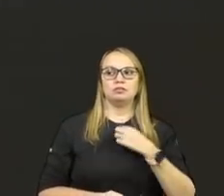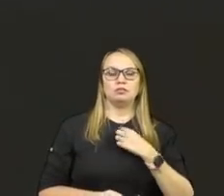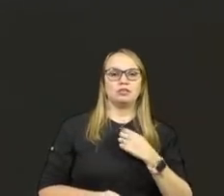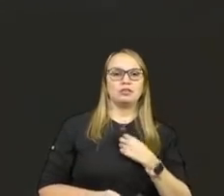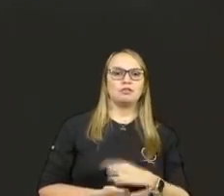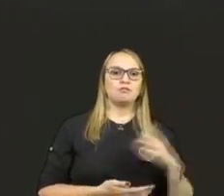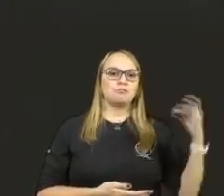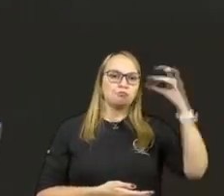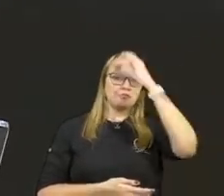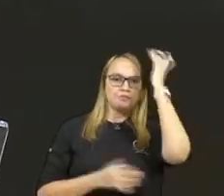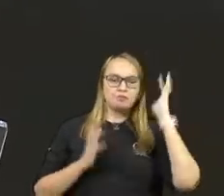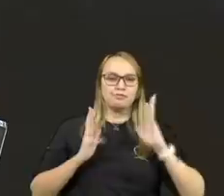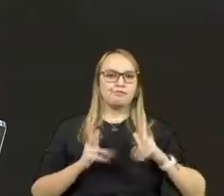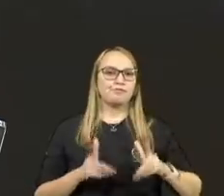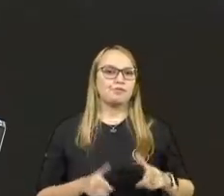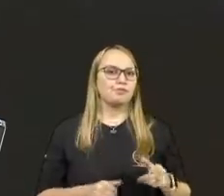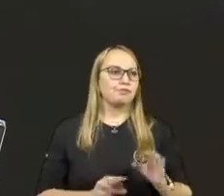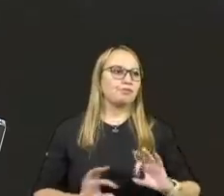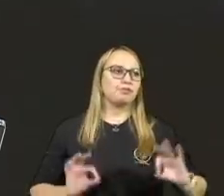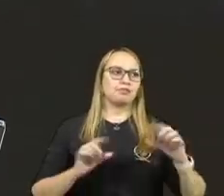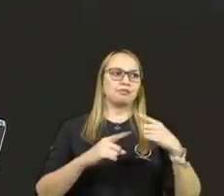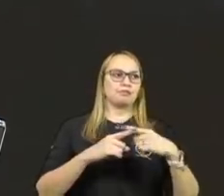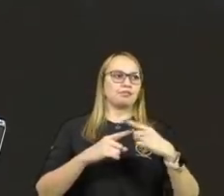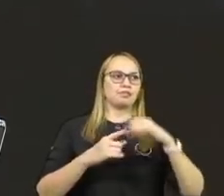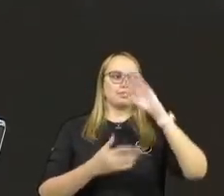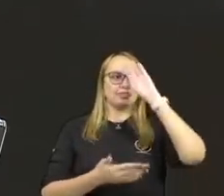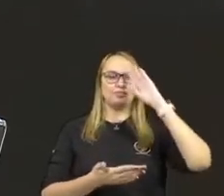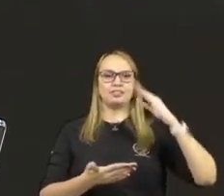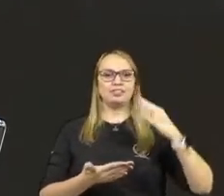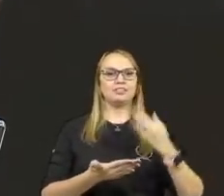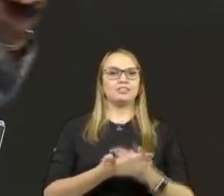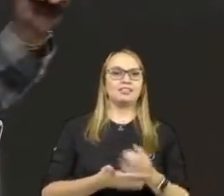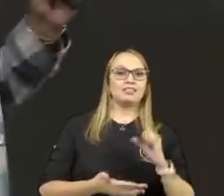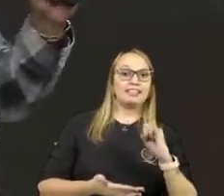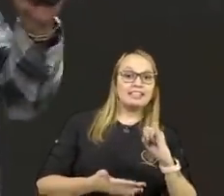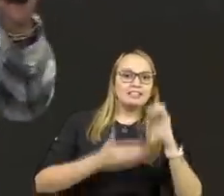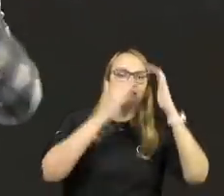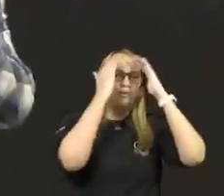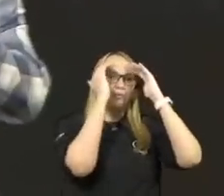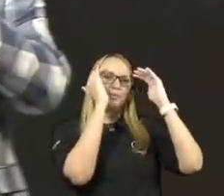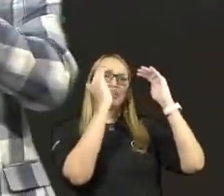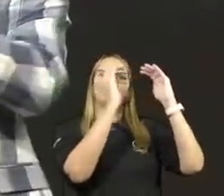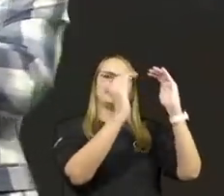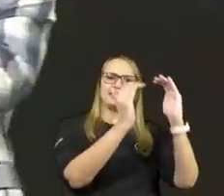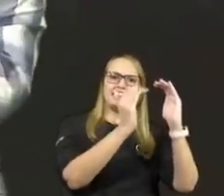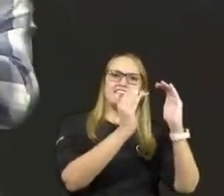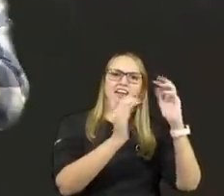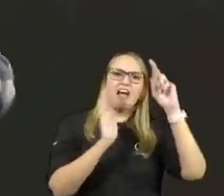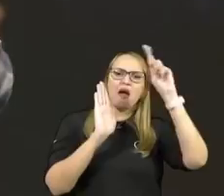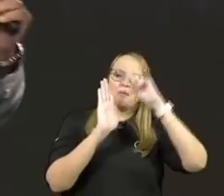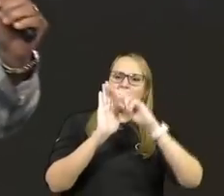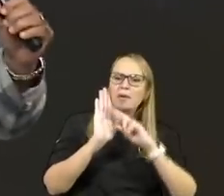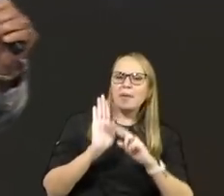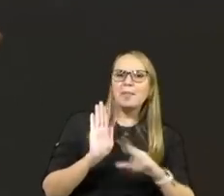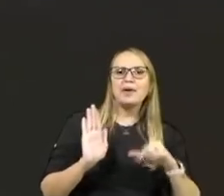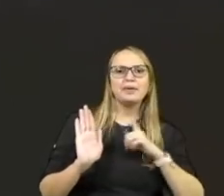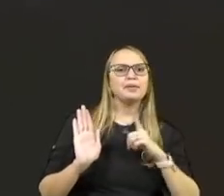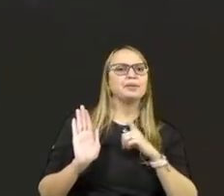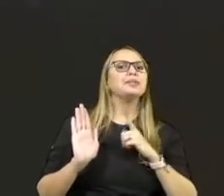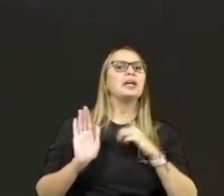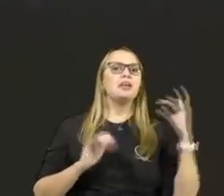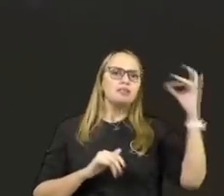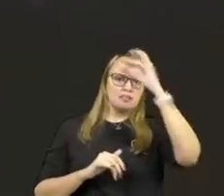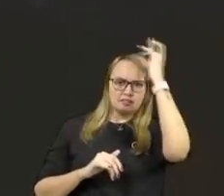me santifico porque eu creio que se eu obedecer essas regras que eu tenho aqui comigo, eu vou